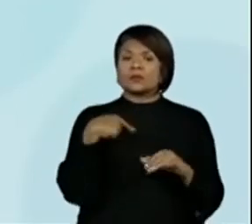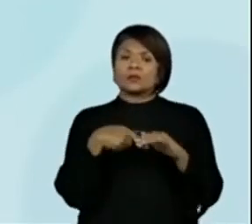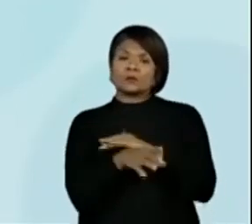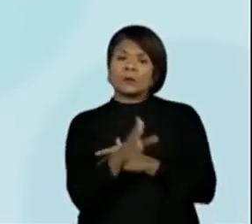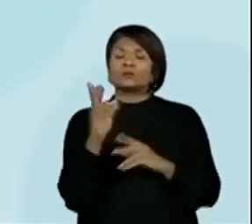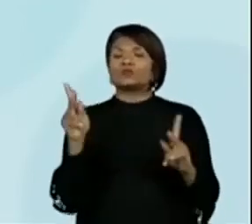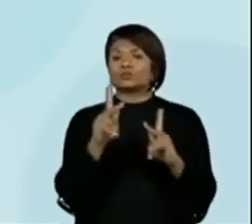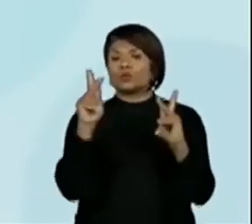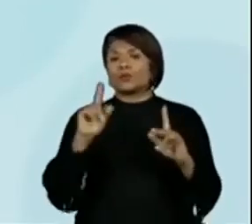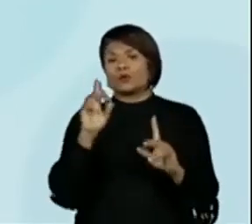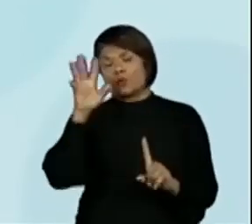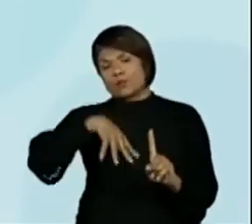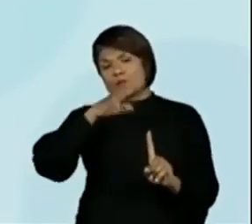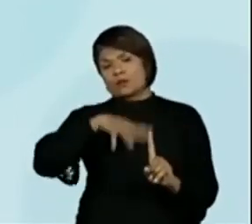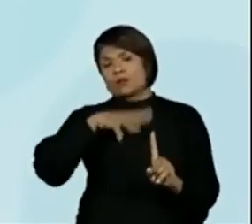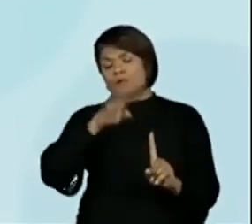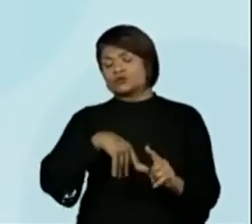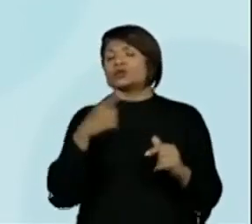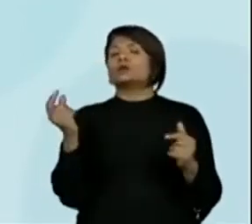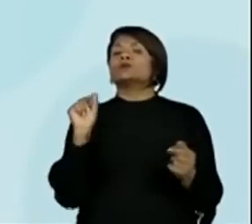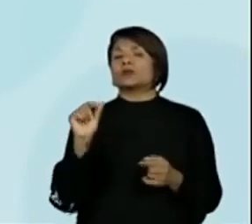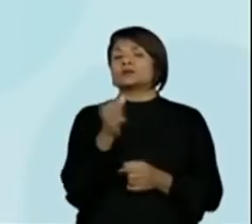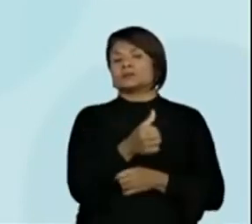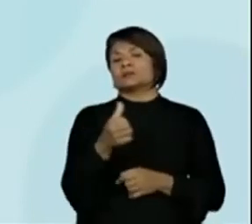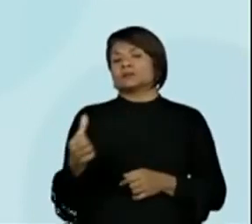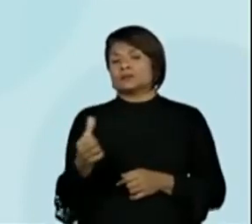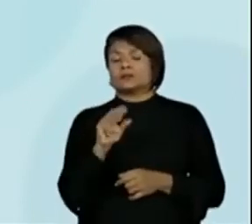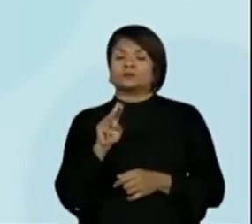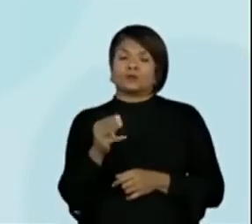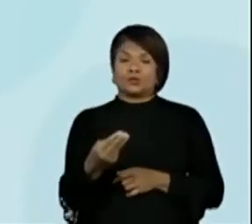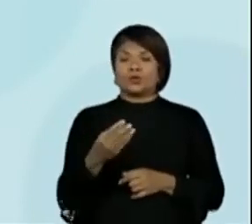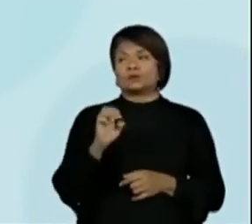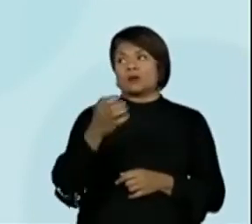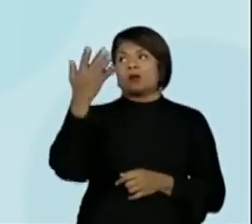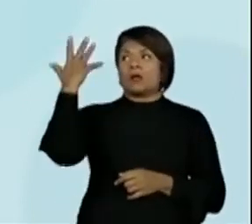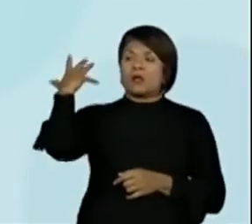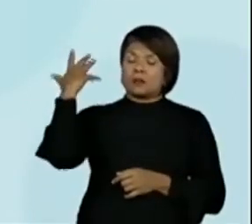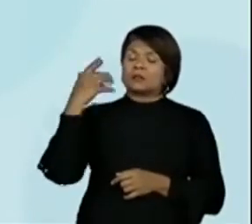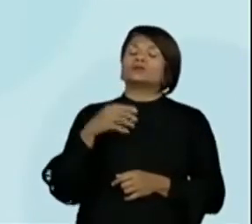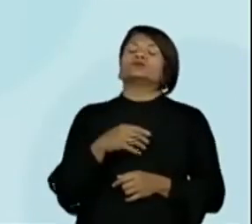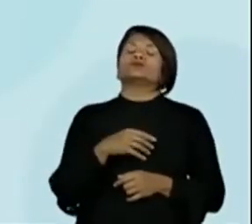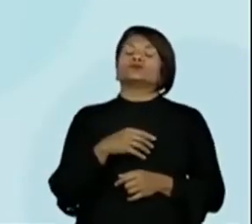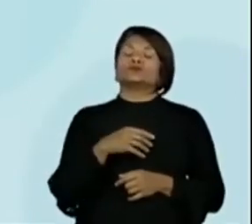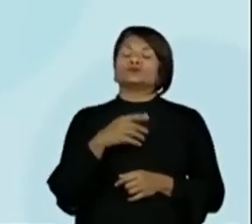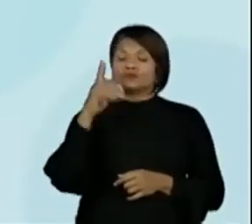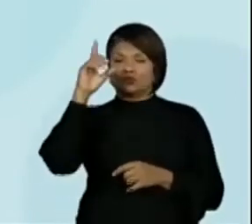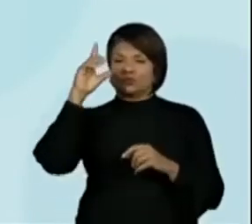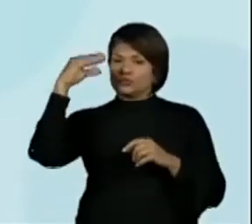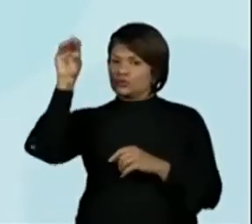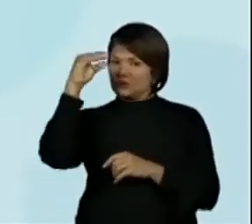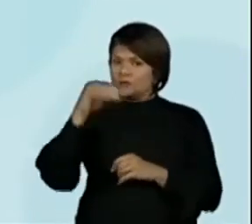em homenagem aos 66 milhões de anos da era dos dinossauros. Então, ó, resposta está